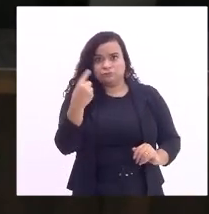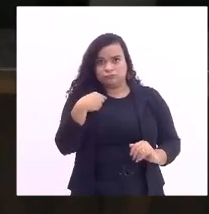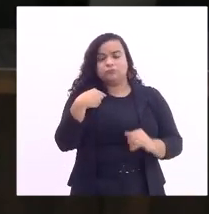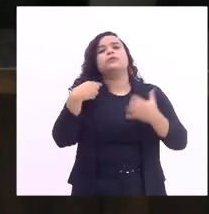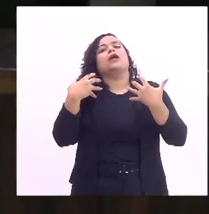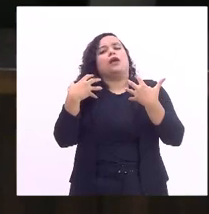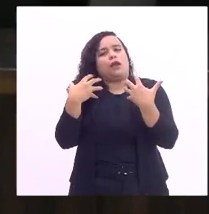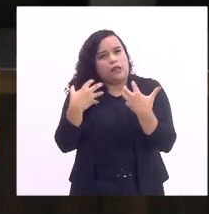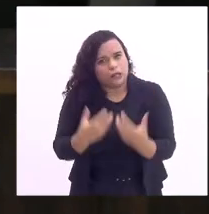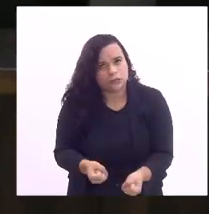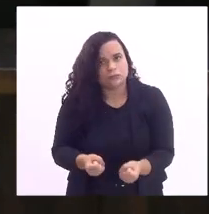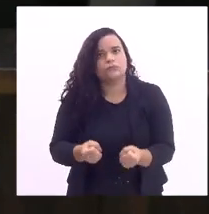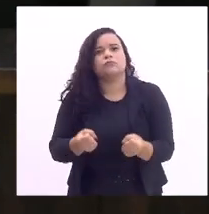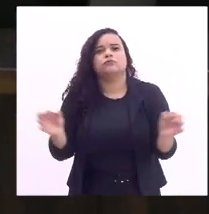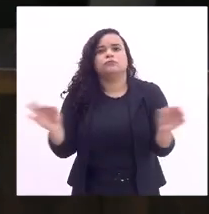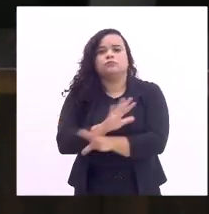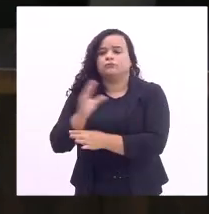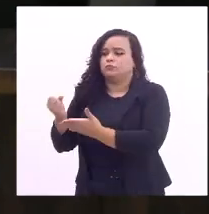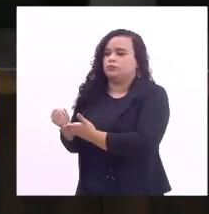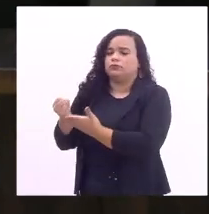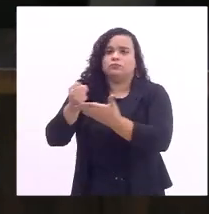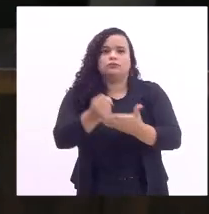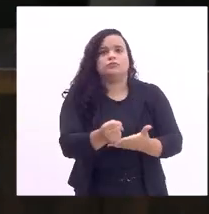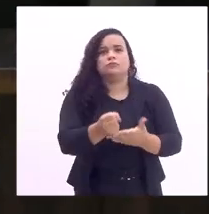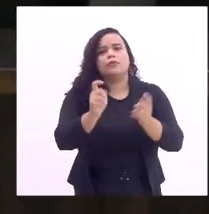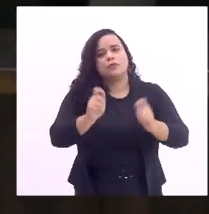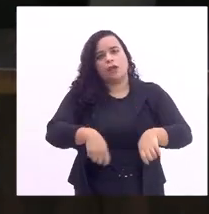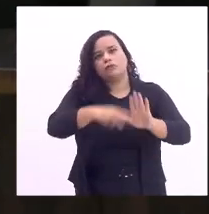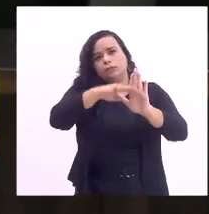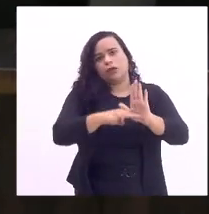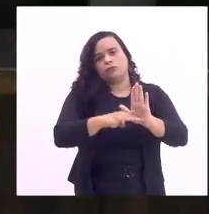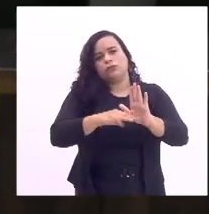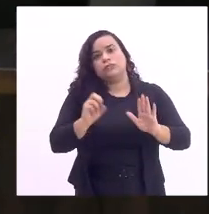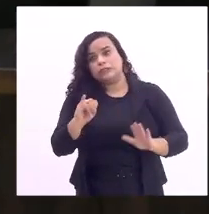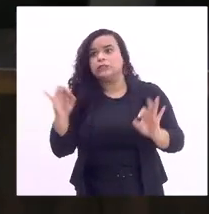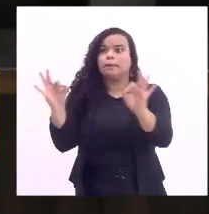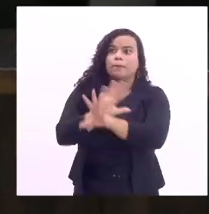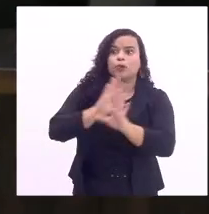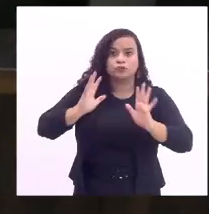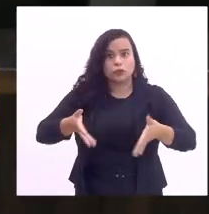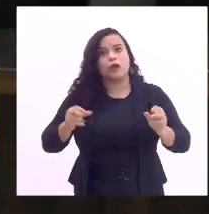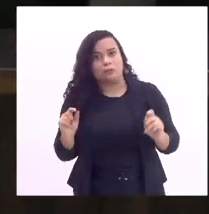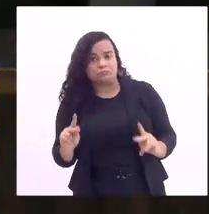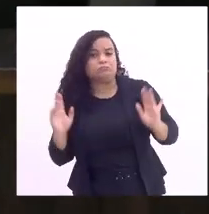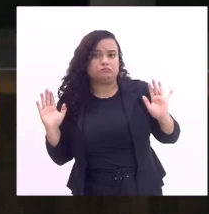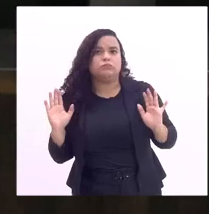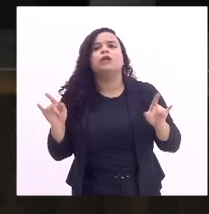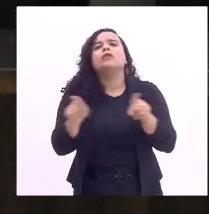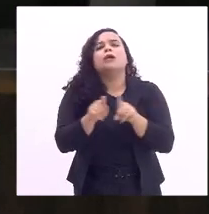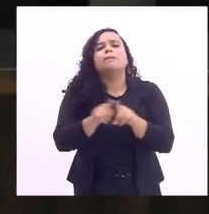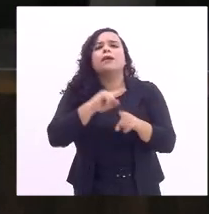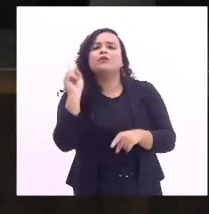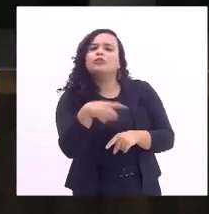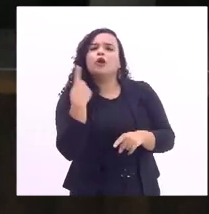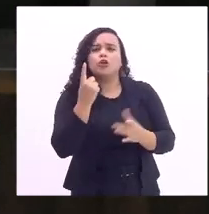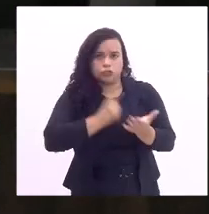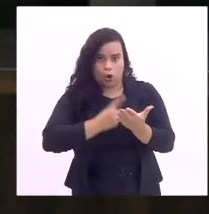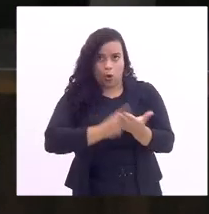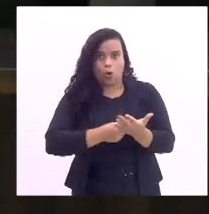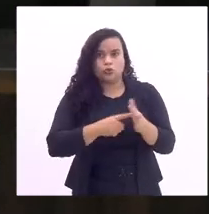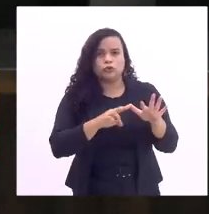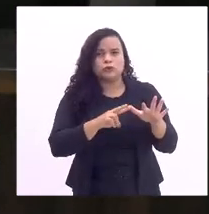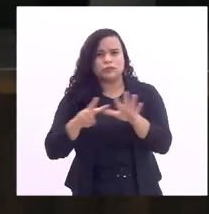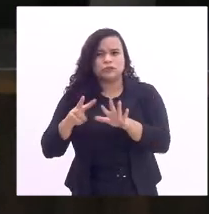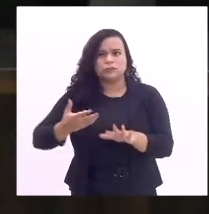pauta, eu trago a pauta. E, inclusive, se o que a gente acordou na última